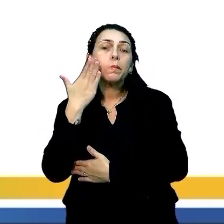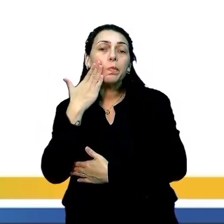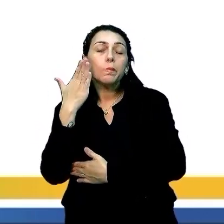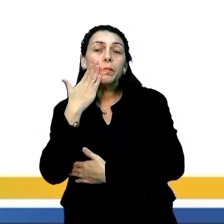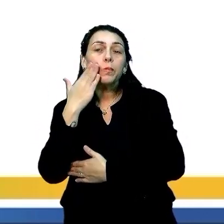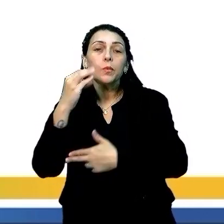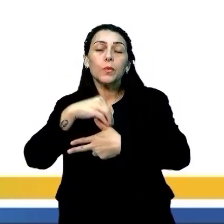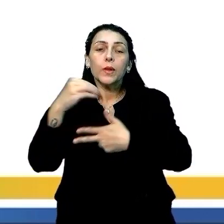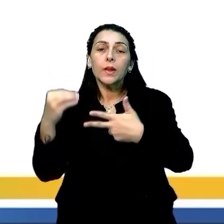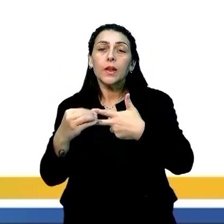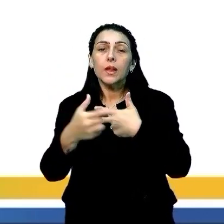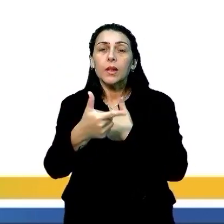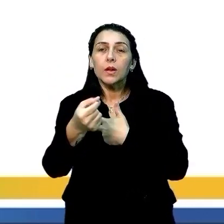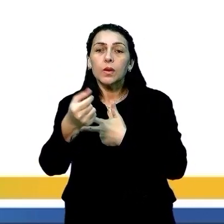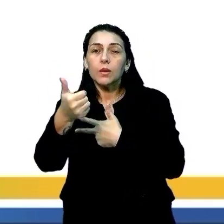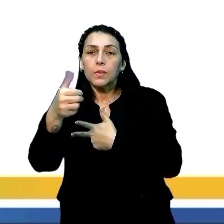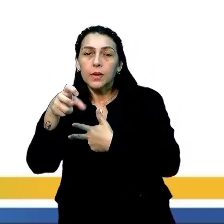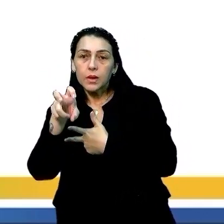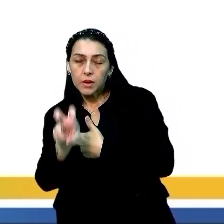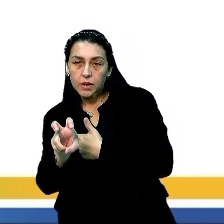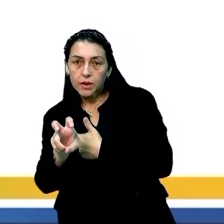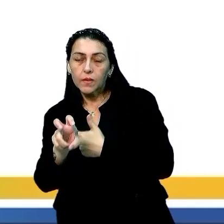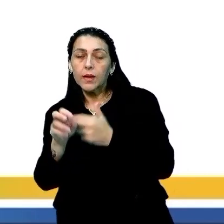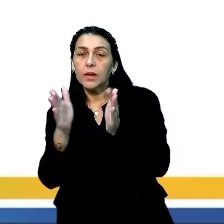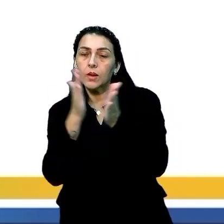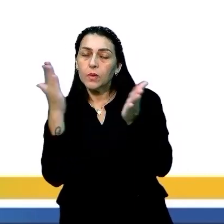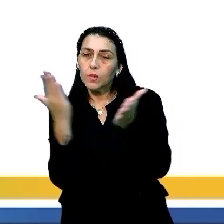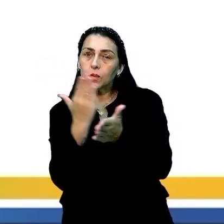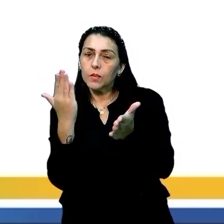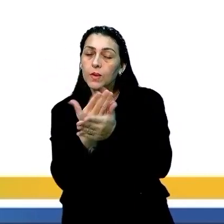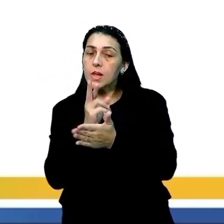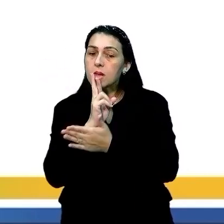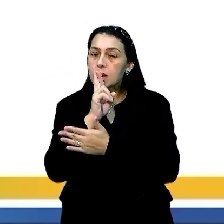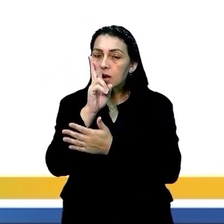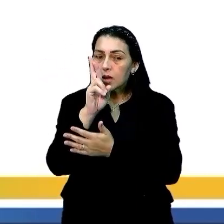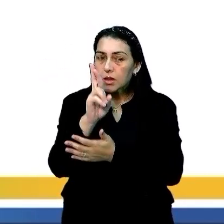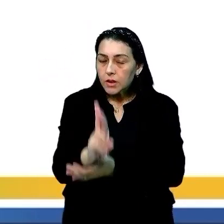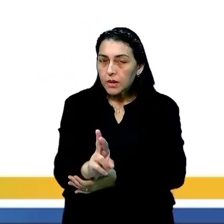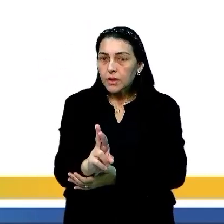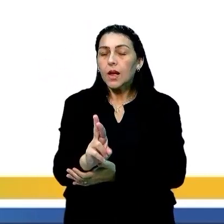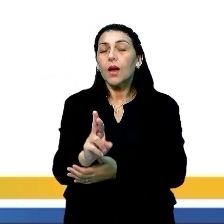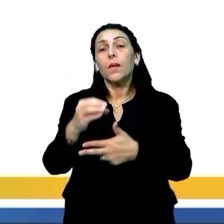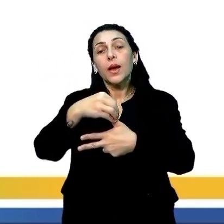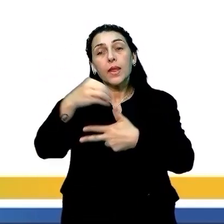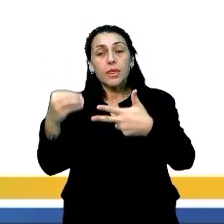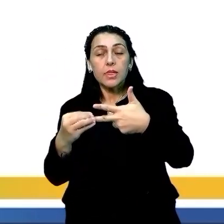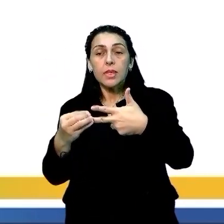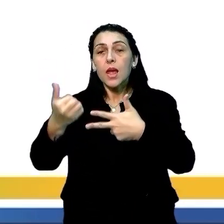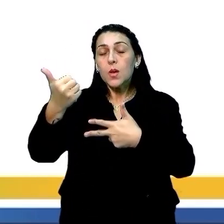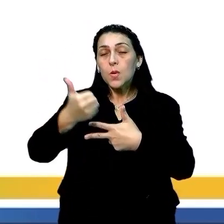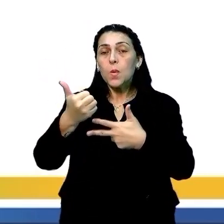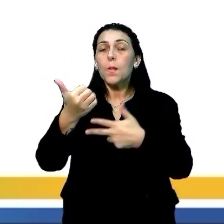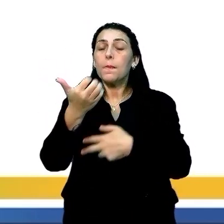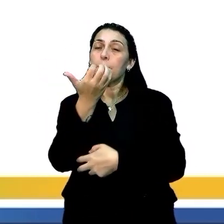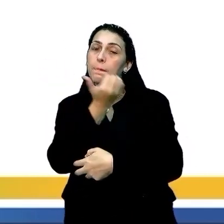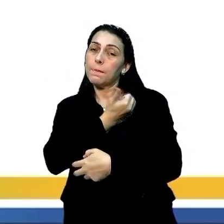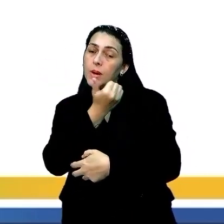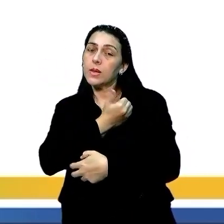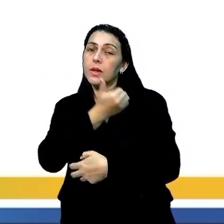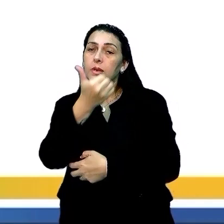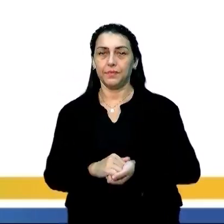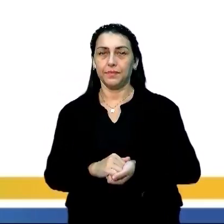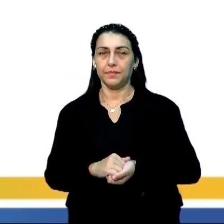de 2015. Ela vai estar lá no livro Resolva Enem 1, página